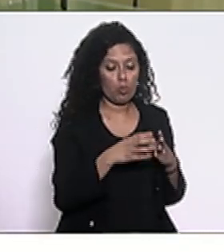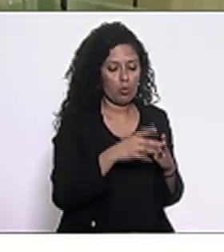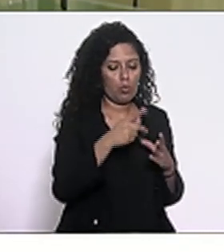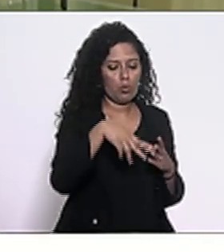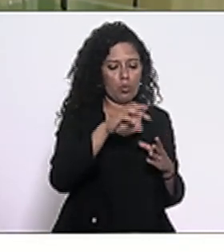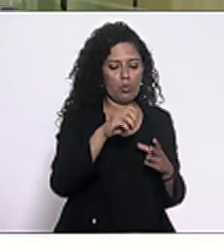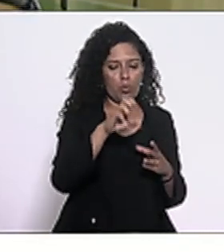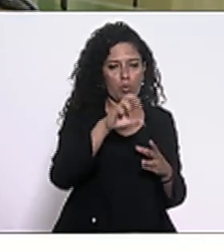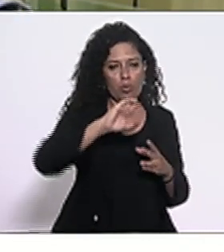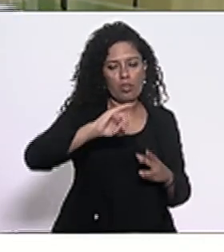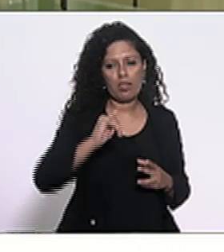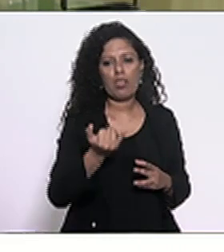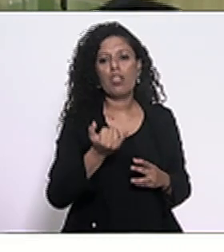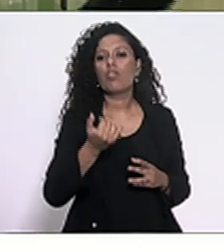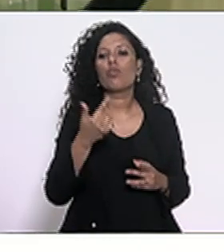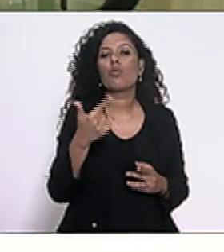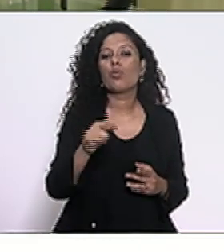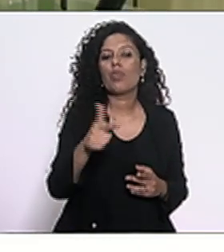utilizar